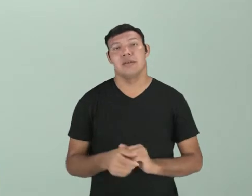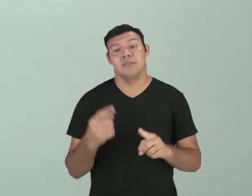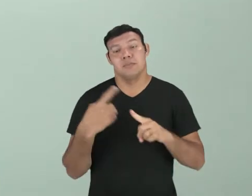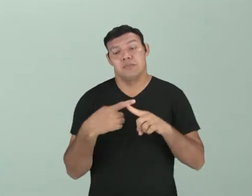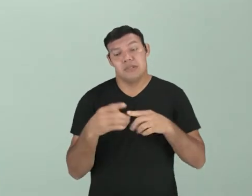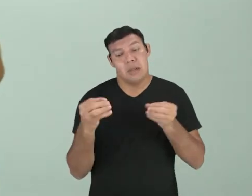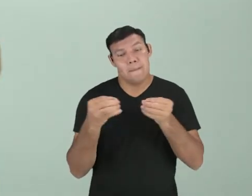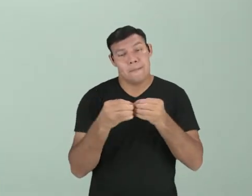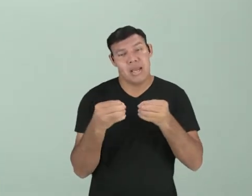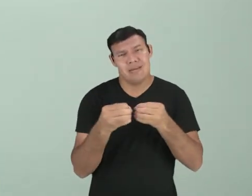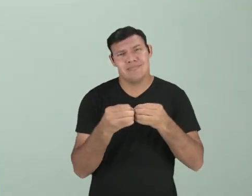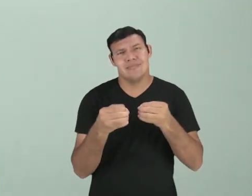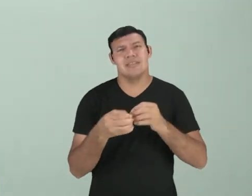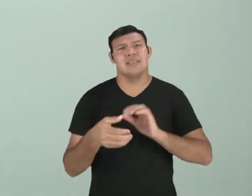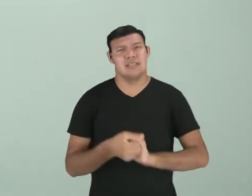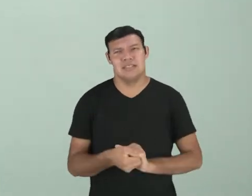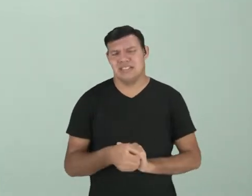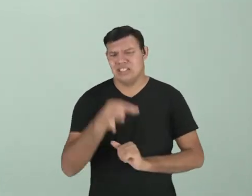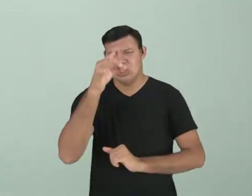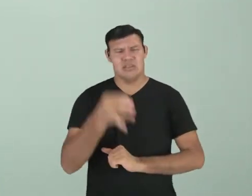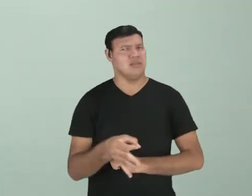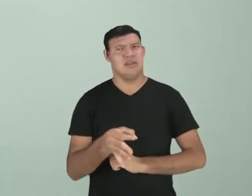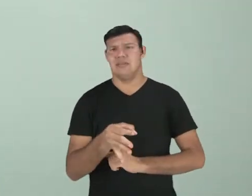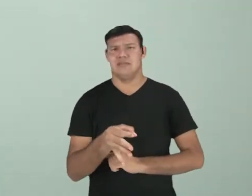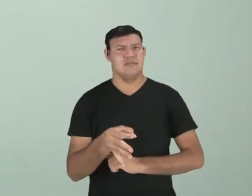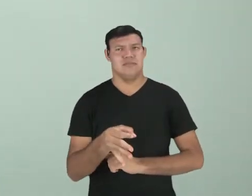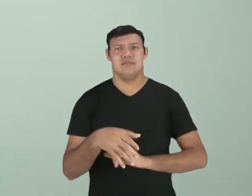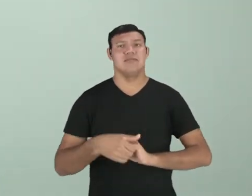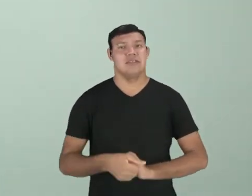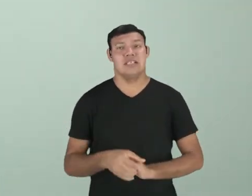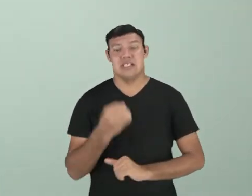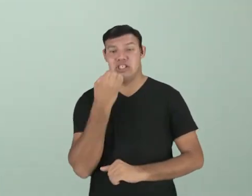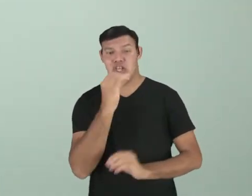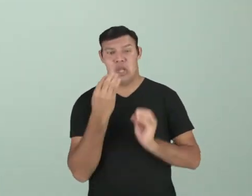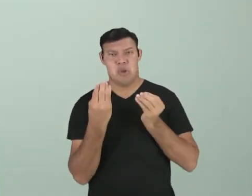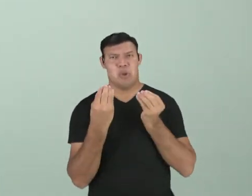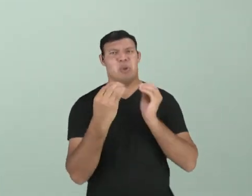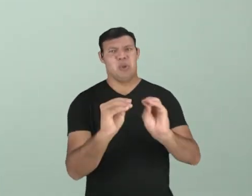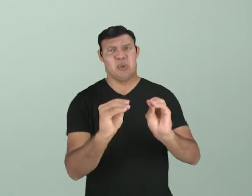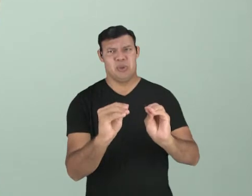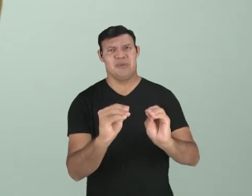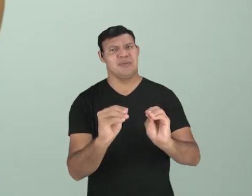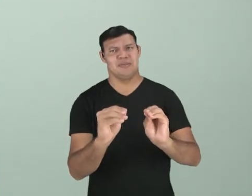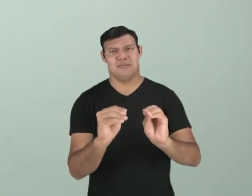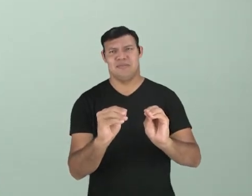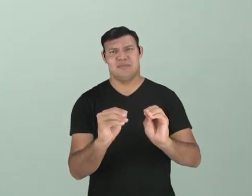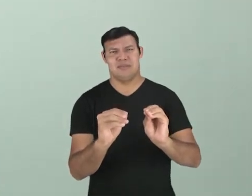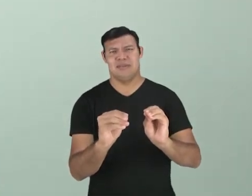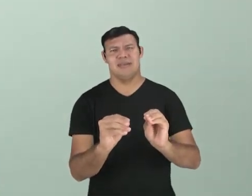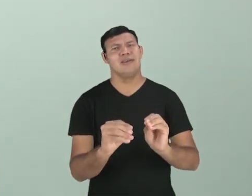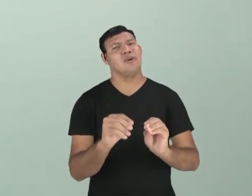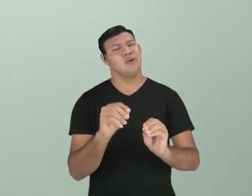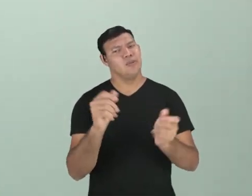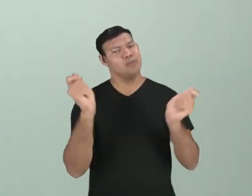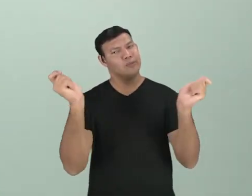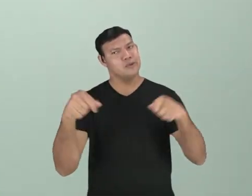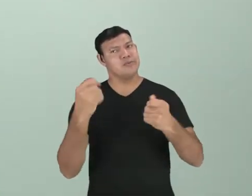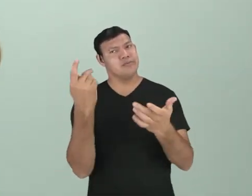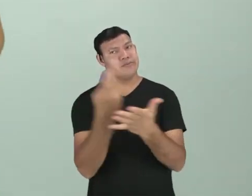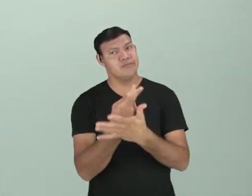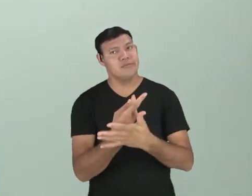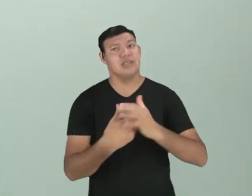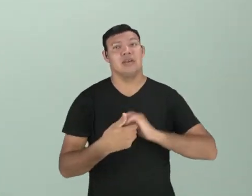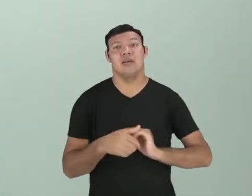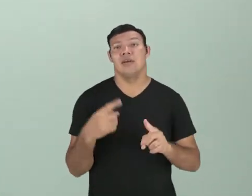né? Uma quantia certa. Quando você tenta colocar os números exatos, você pode ocorrer em erro. Por